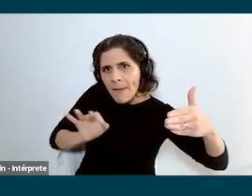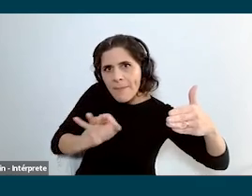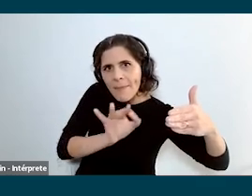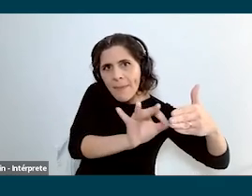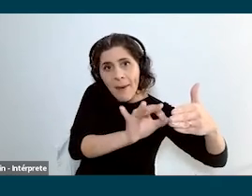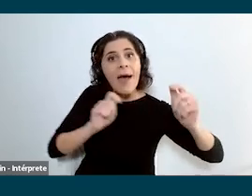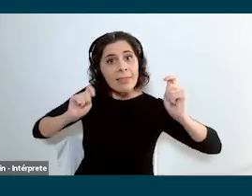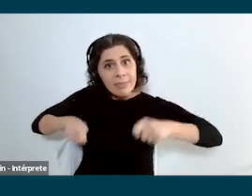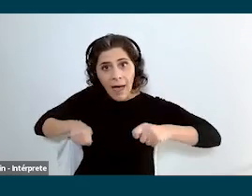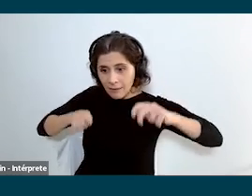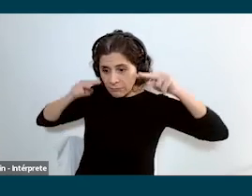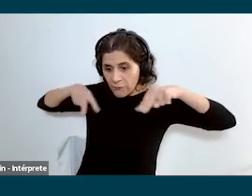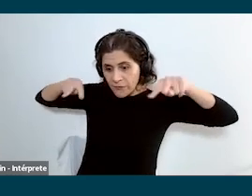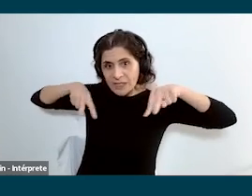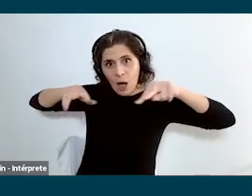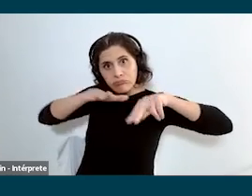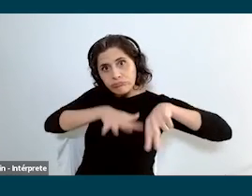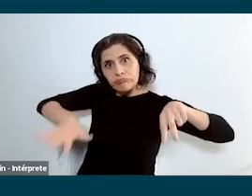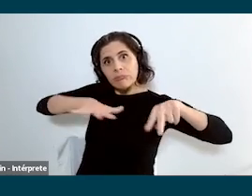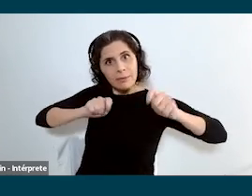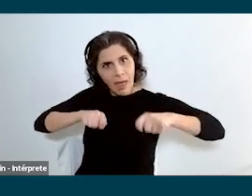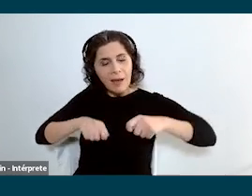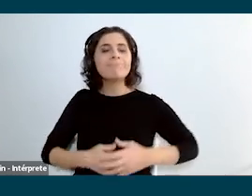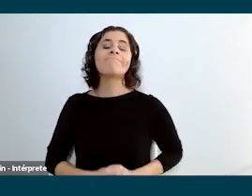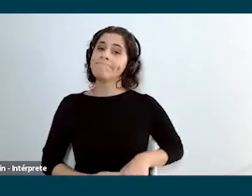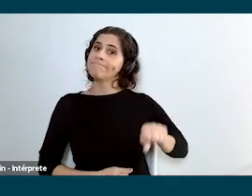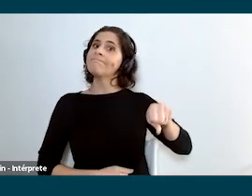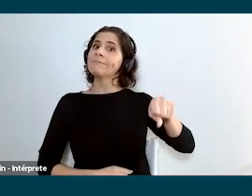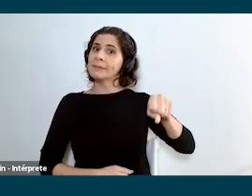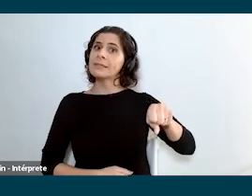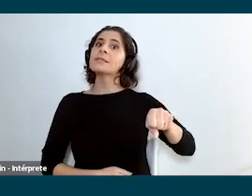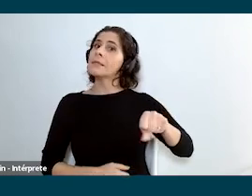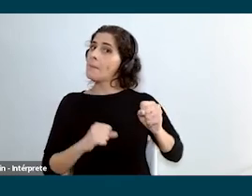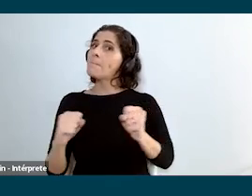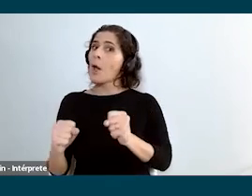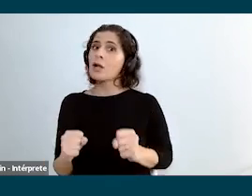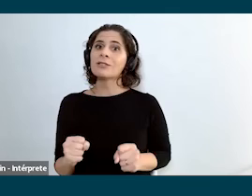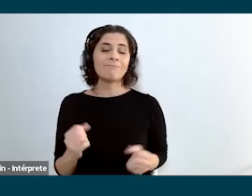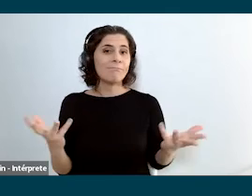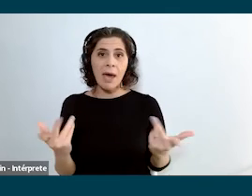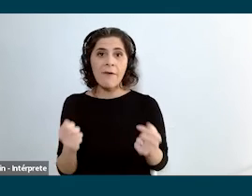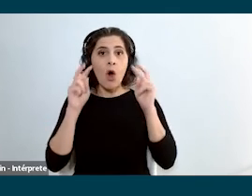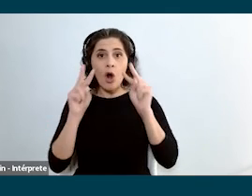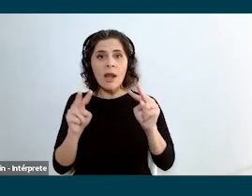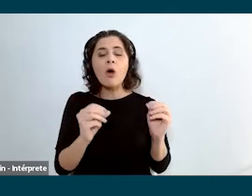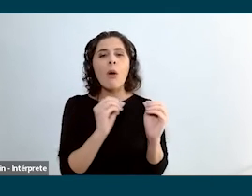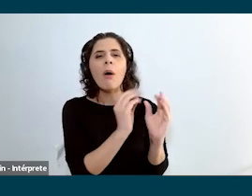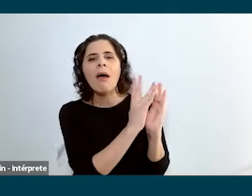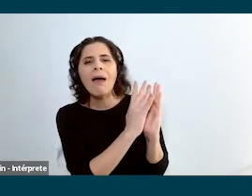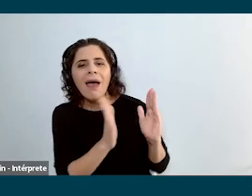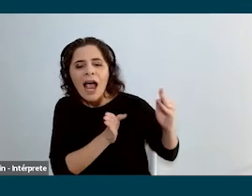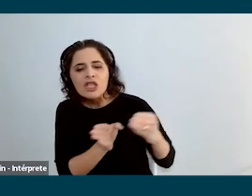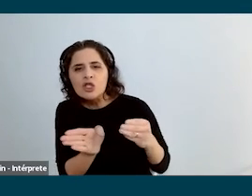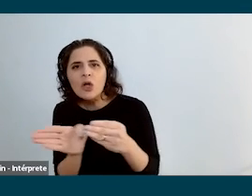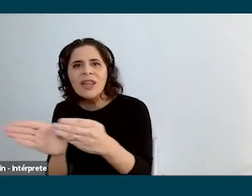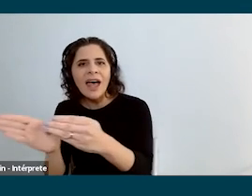talvez pode ser uma boa forma de visualizar todos os passos. Pode ser sim. Eu acho excelente a gente olhar